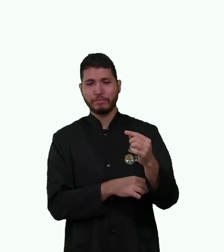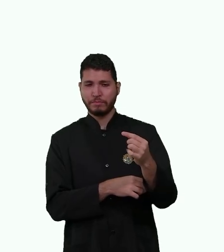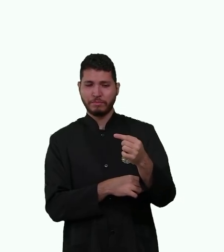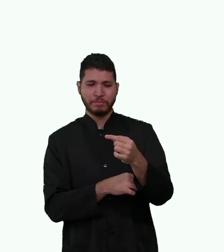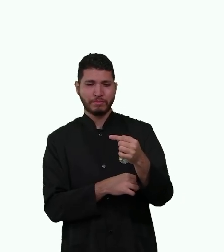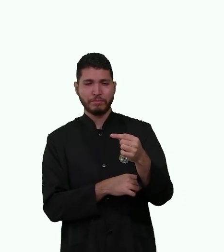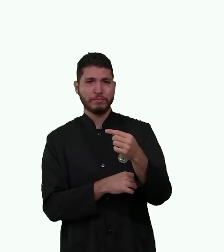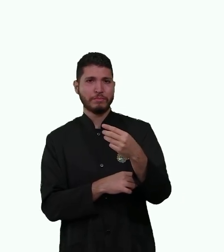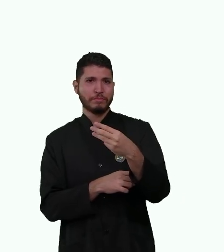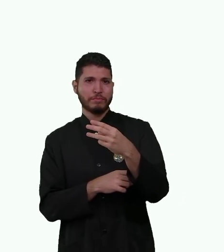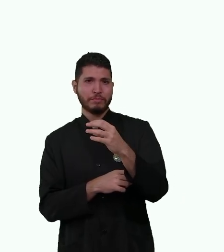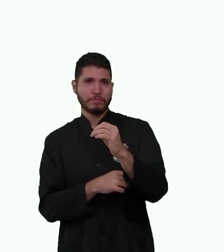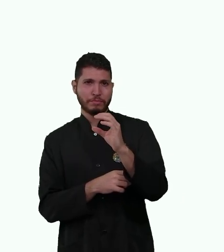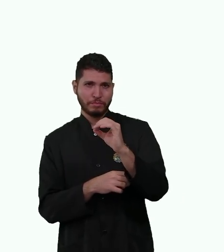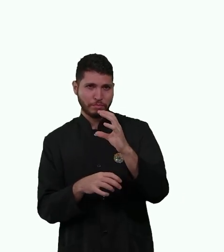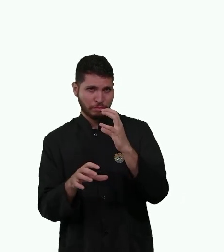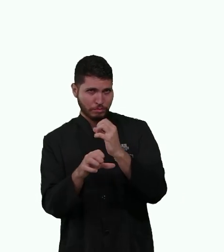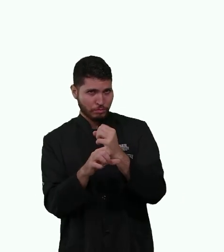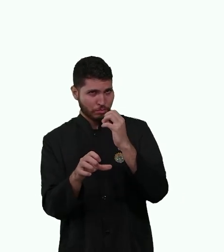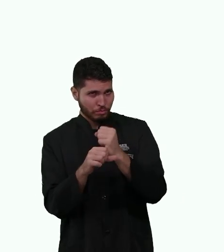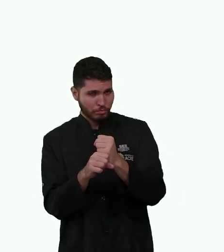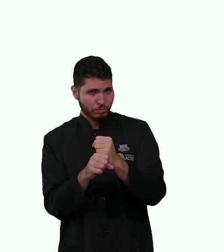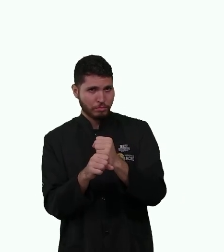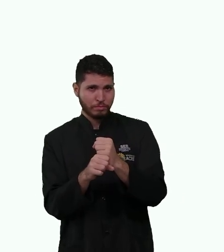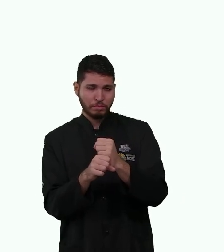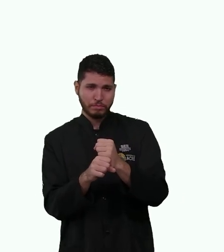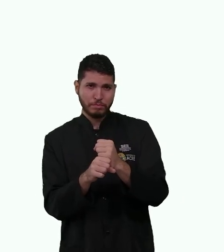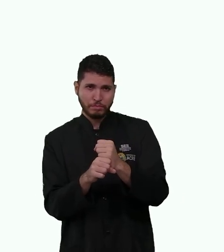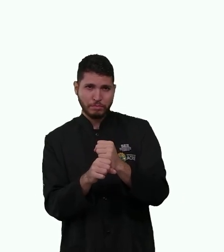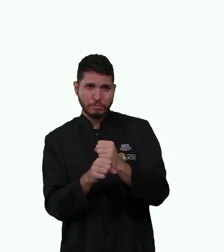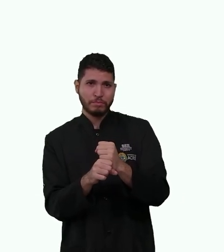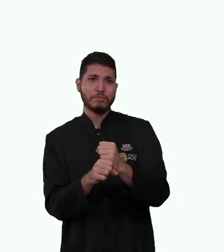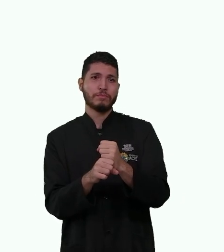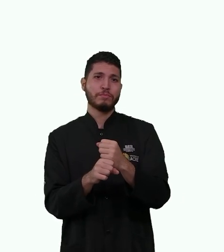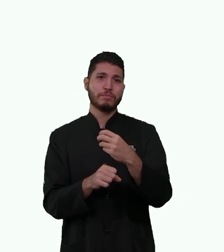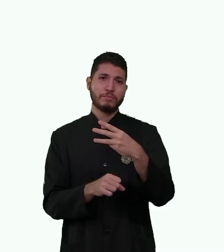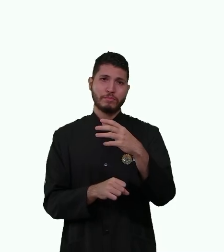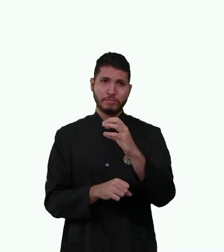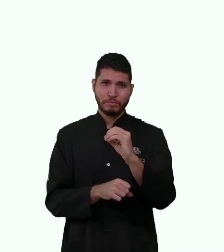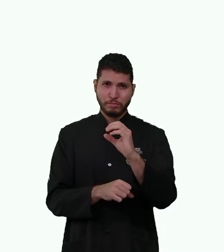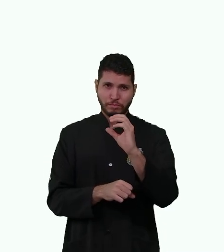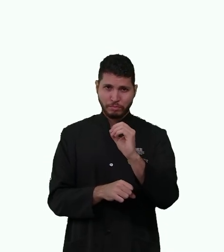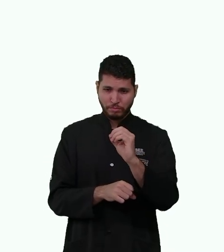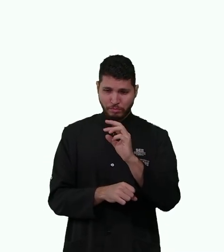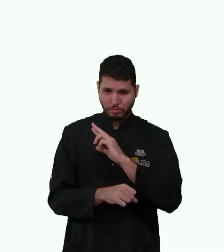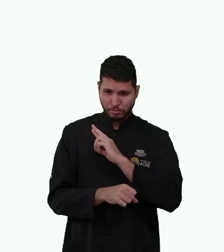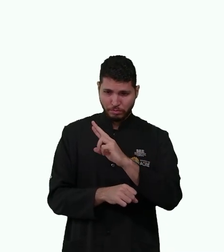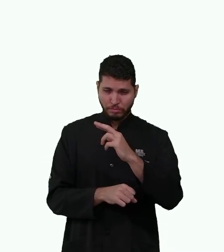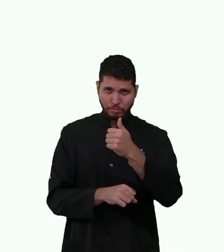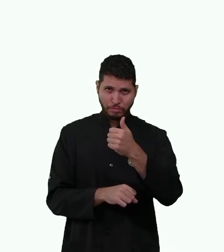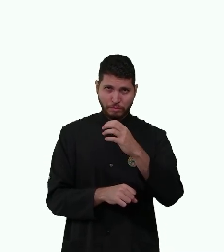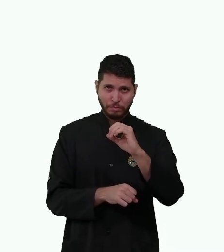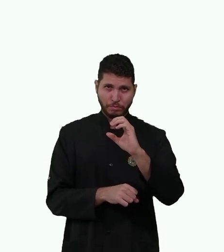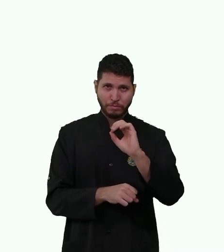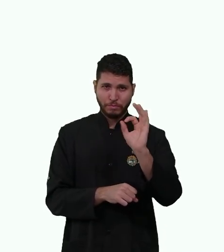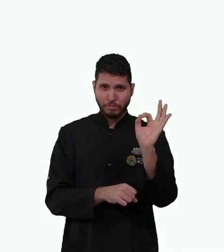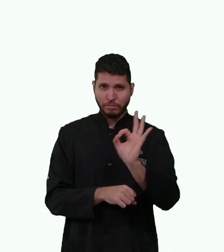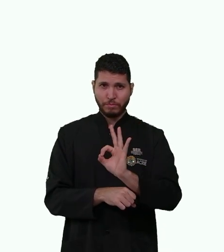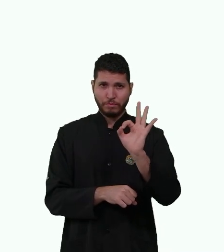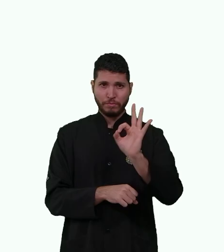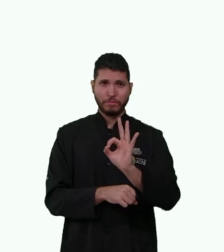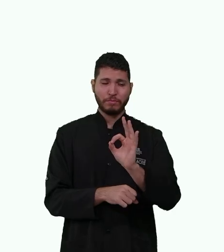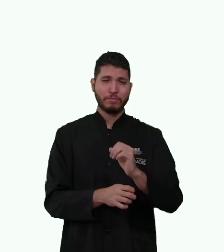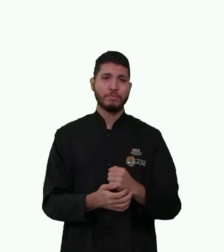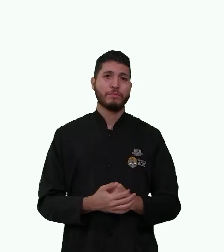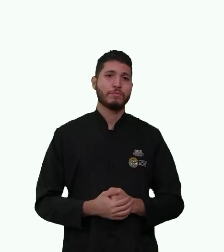o todo o valor que eu tenho é 300. Então, o 300, ele representa 100% do valor. 8%, eu não